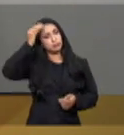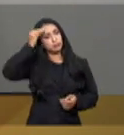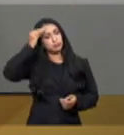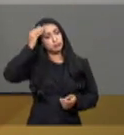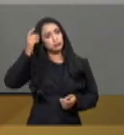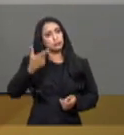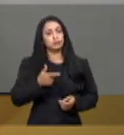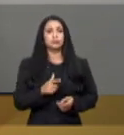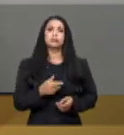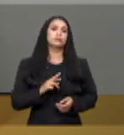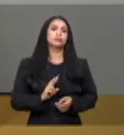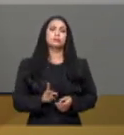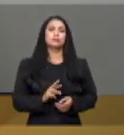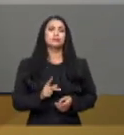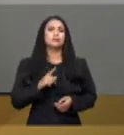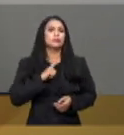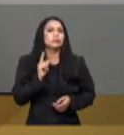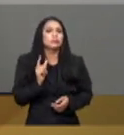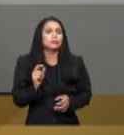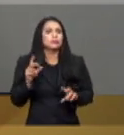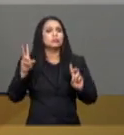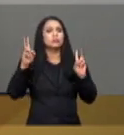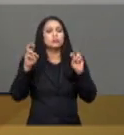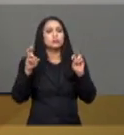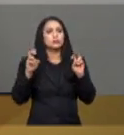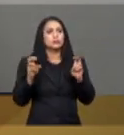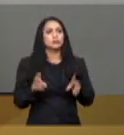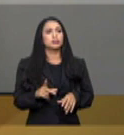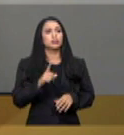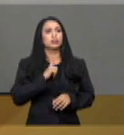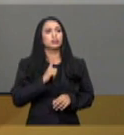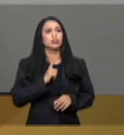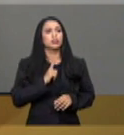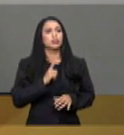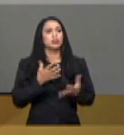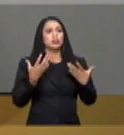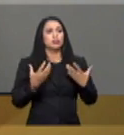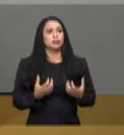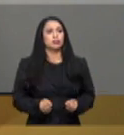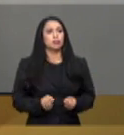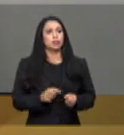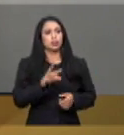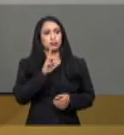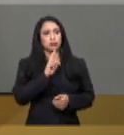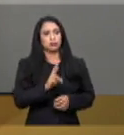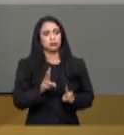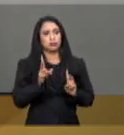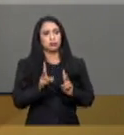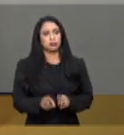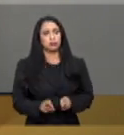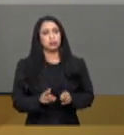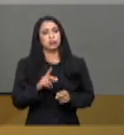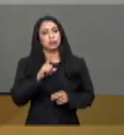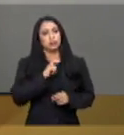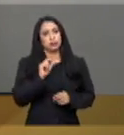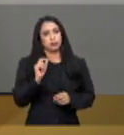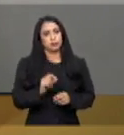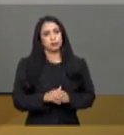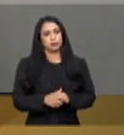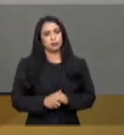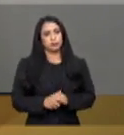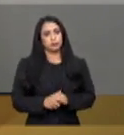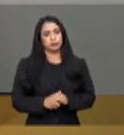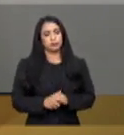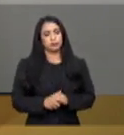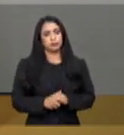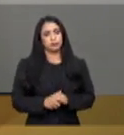neles não se cuidava da mesma matéria, nem se haveria de adotar igual solução. Naqueles julgados, se